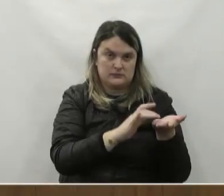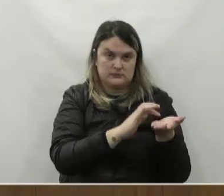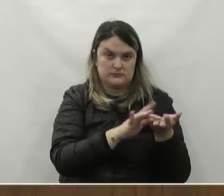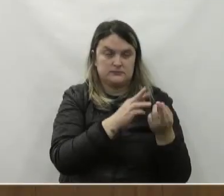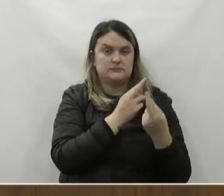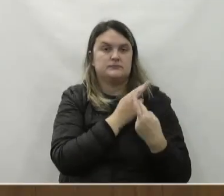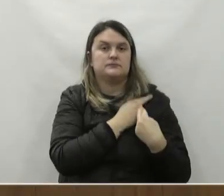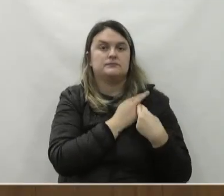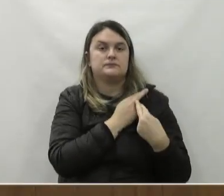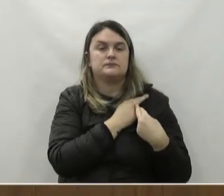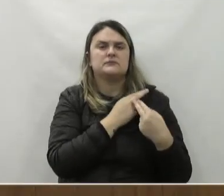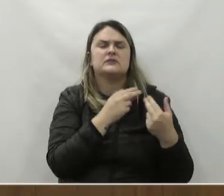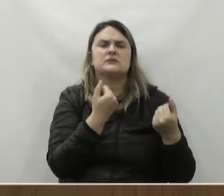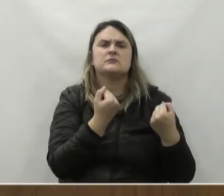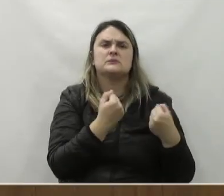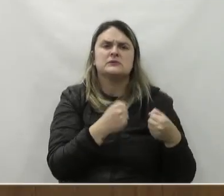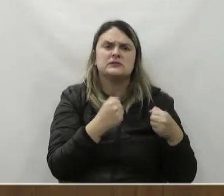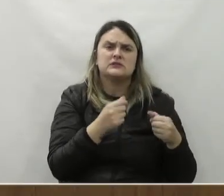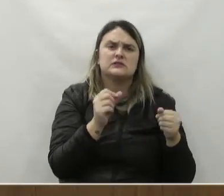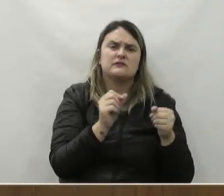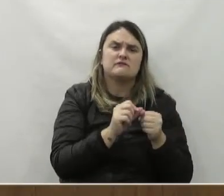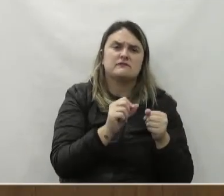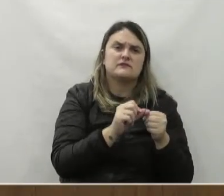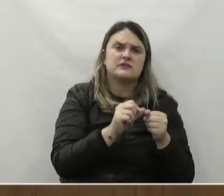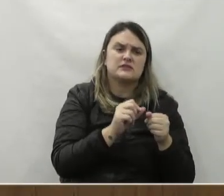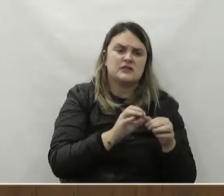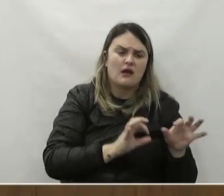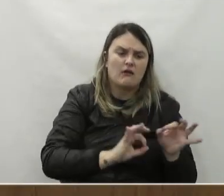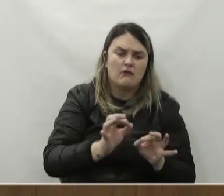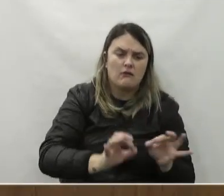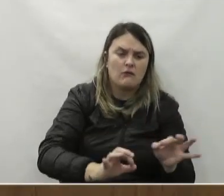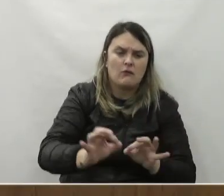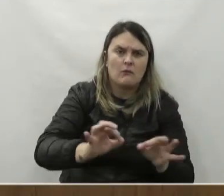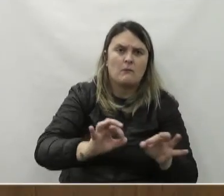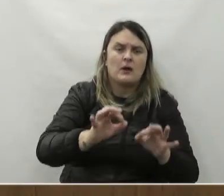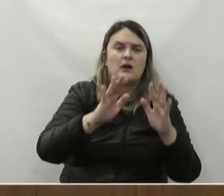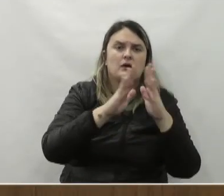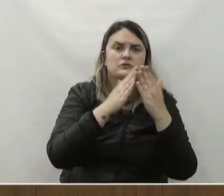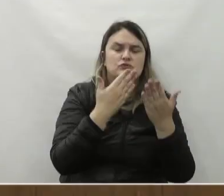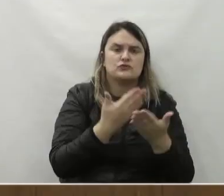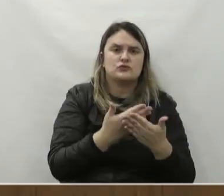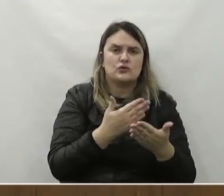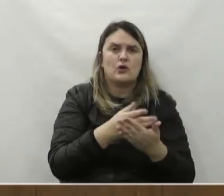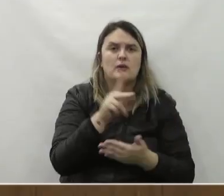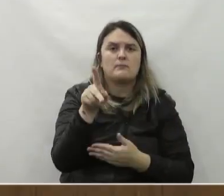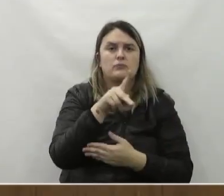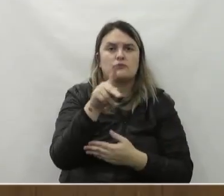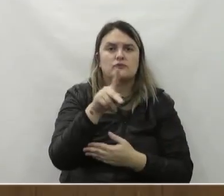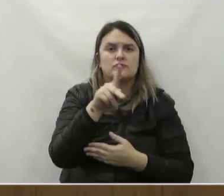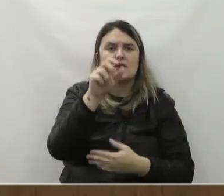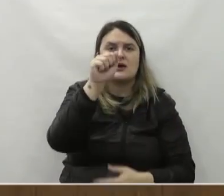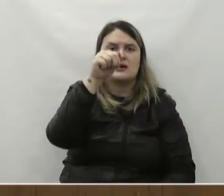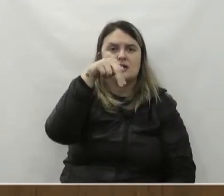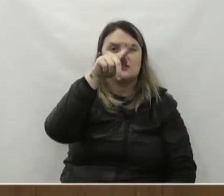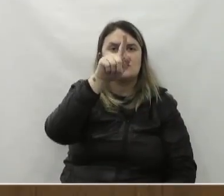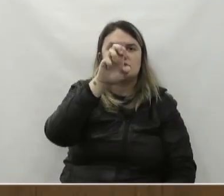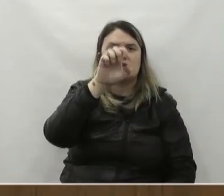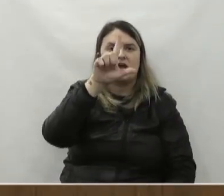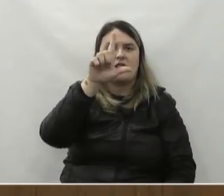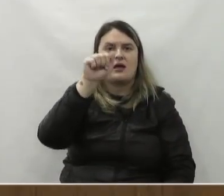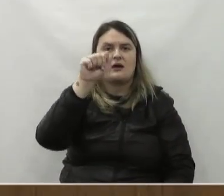competente, indica-se a realização de reparos urgentes no CEMEI Professora Ângela Cristina Miller